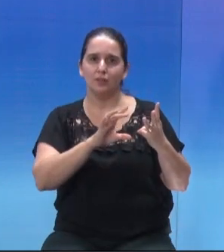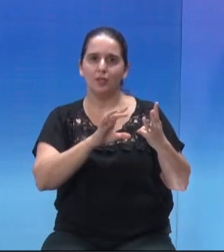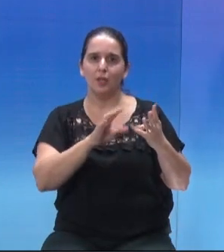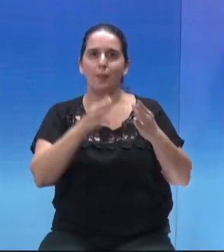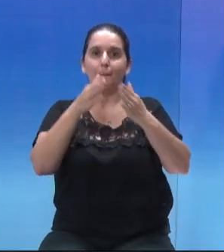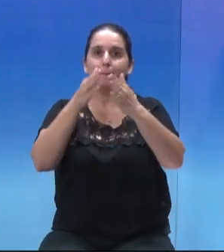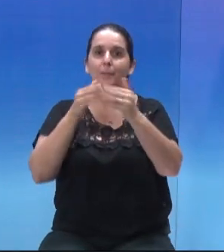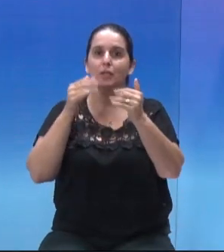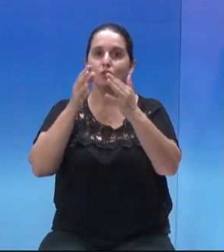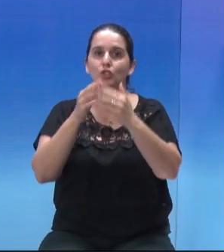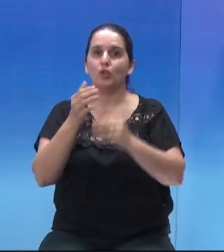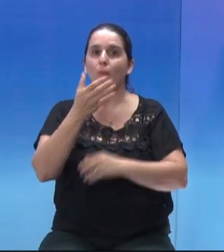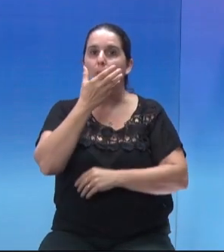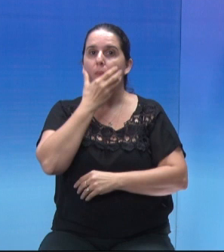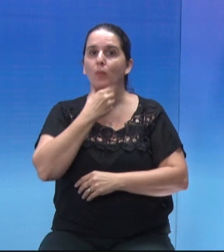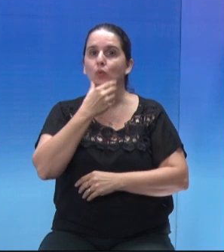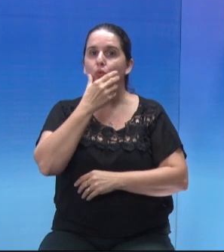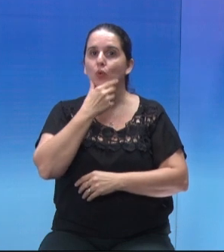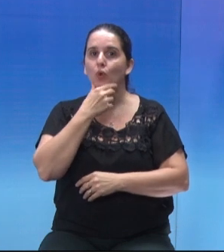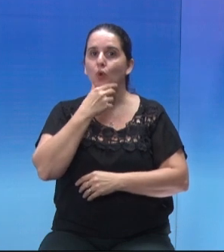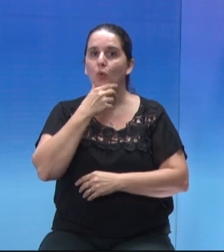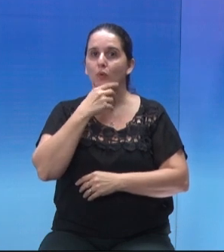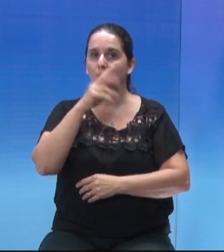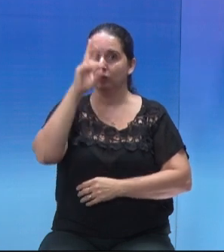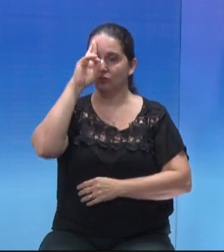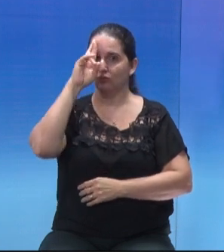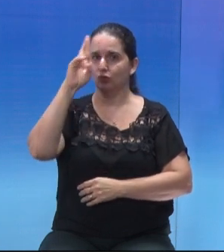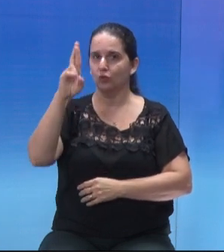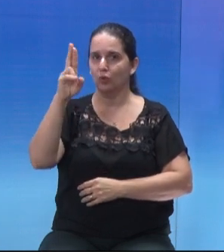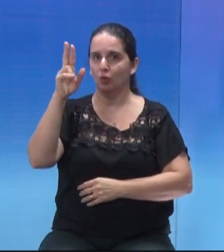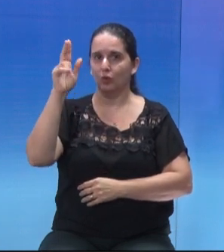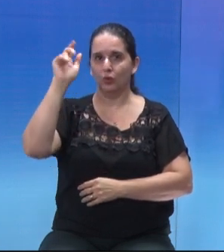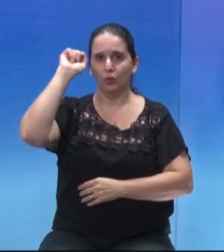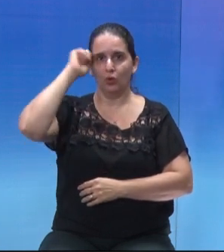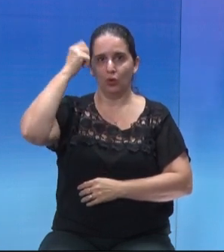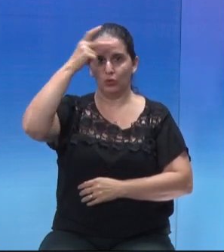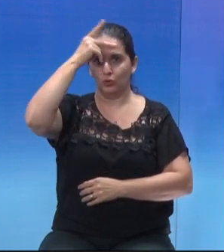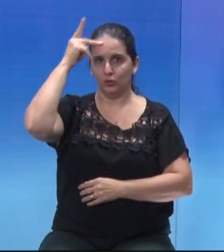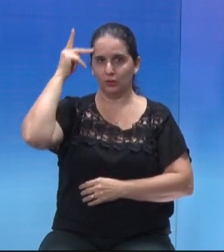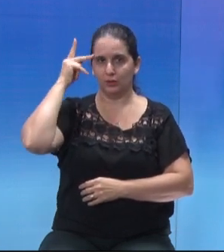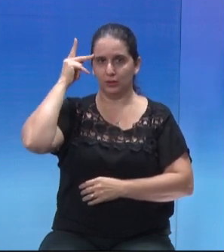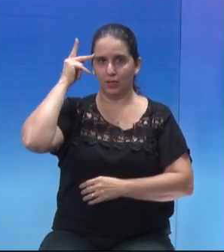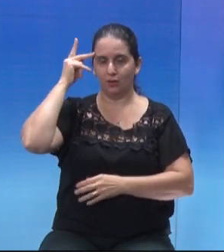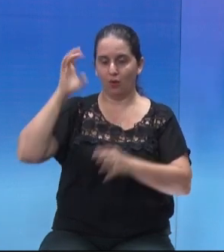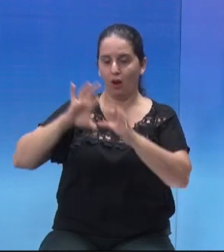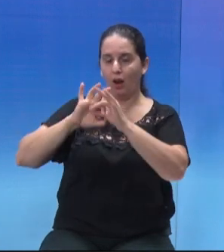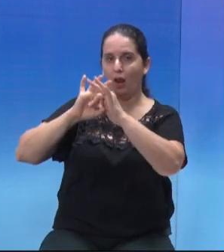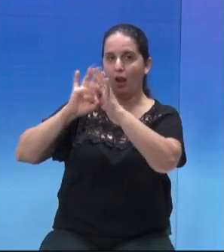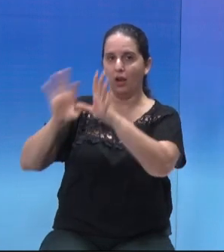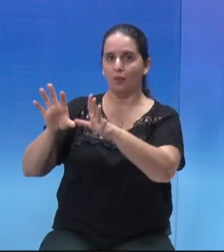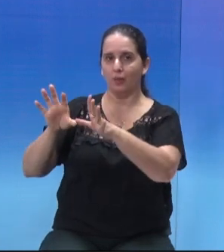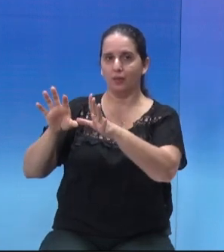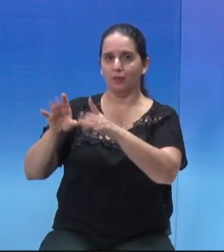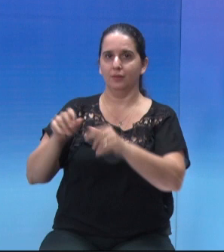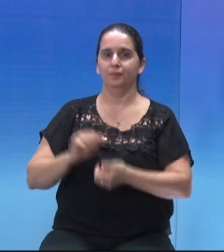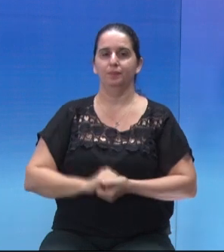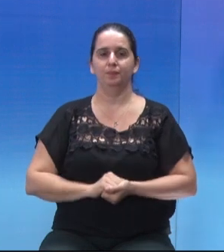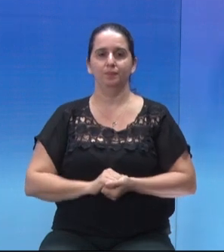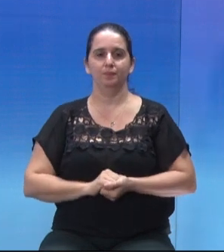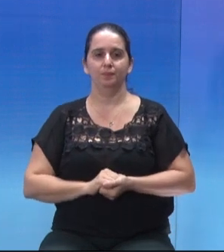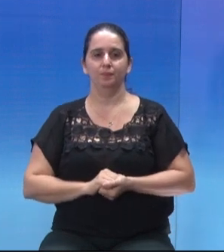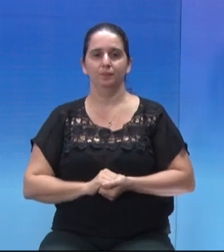Convencer os donos de escravos a fazerem alforrias gratuitamente. Vamos dar uma lidinha